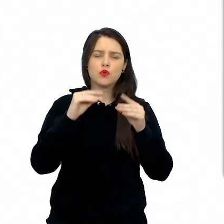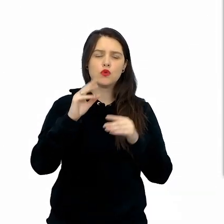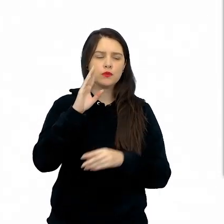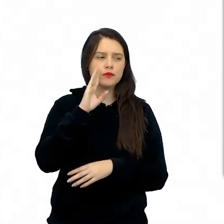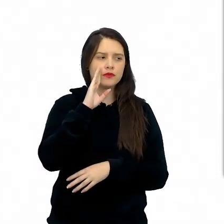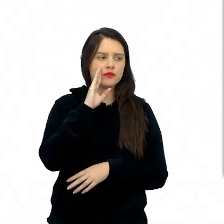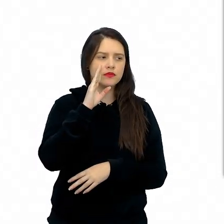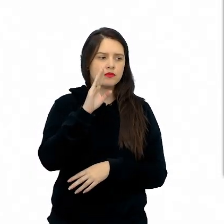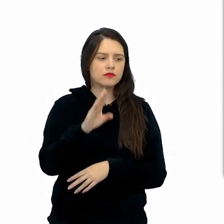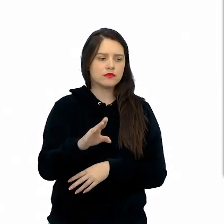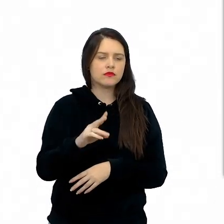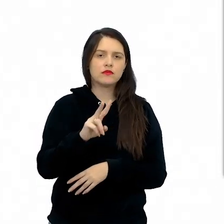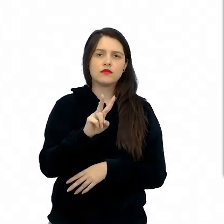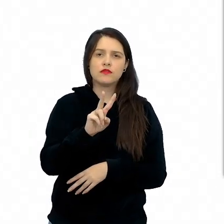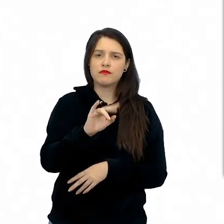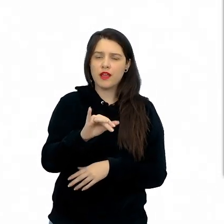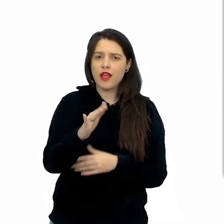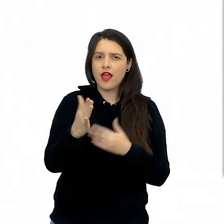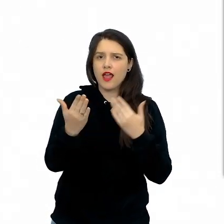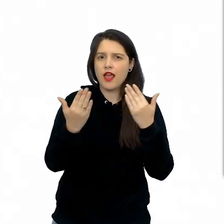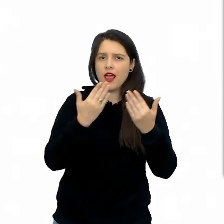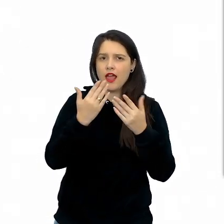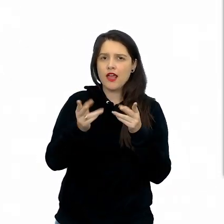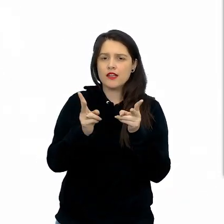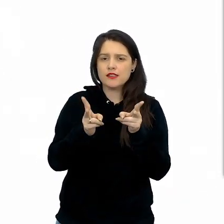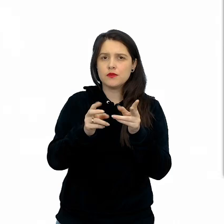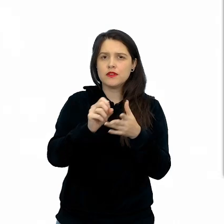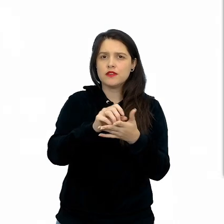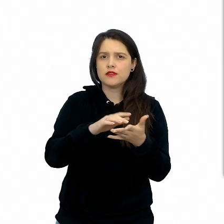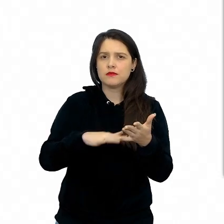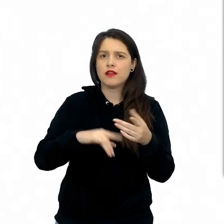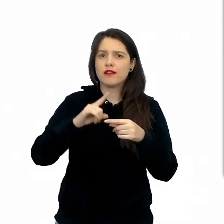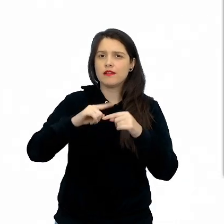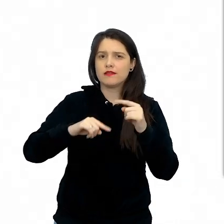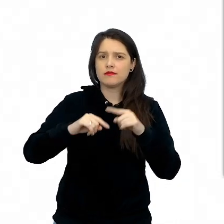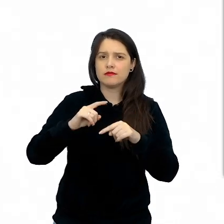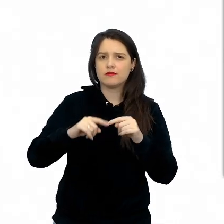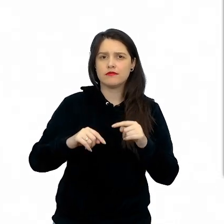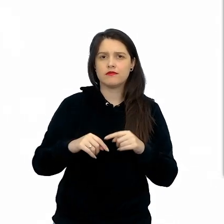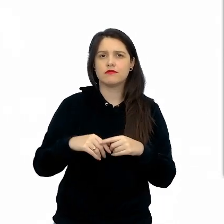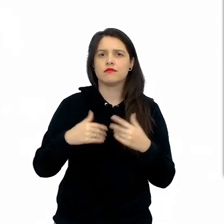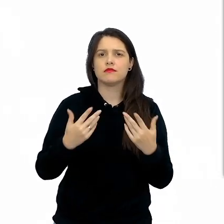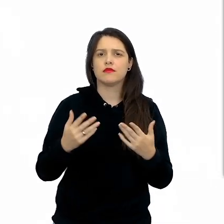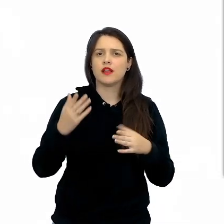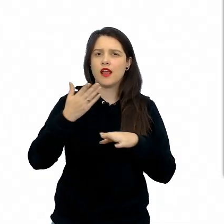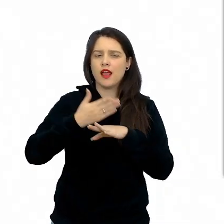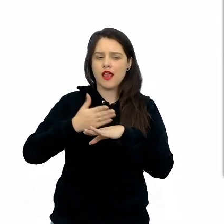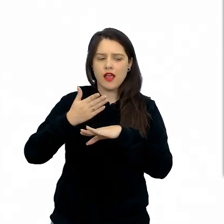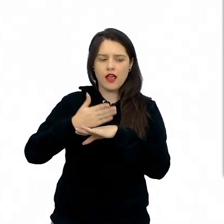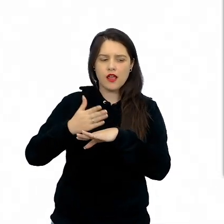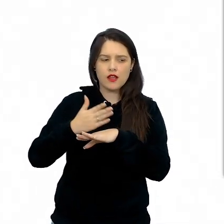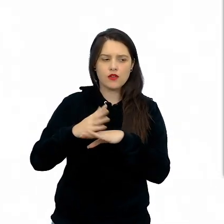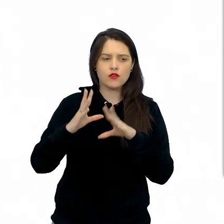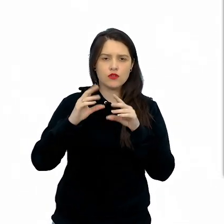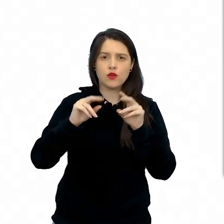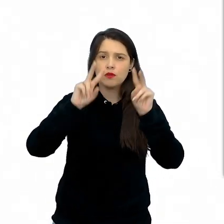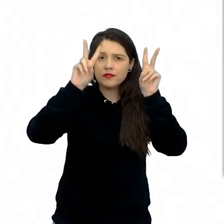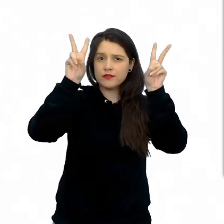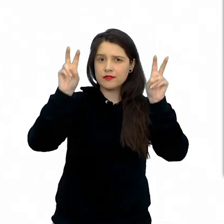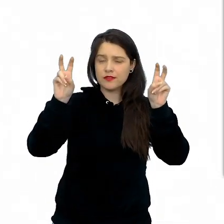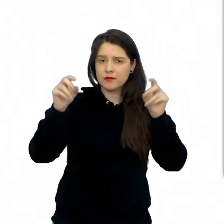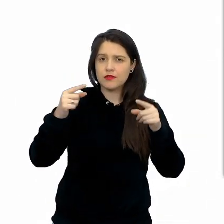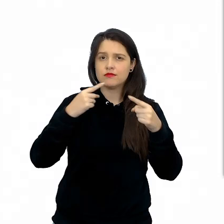principal estudar e analisar a sequência de atividades do material Aprender Sempre, atreladas ao tema discutido